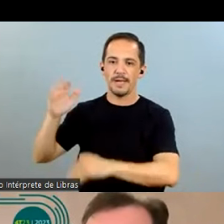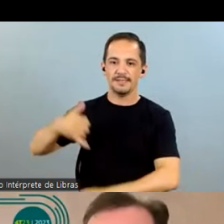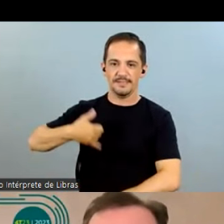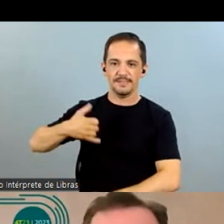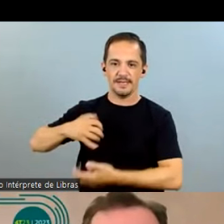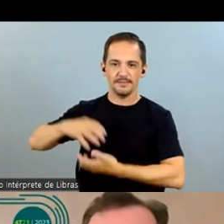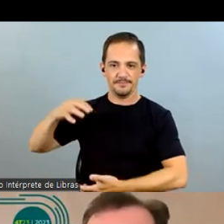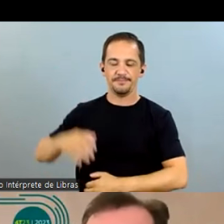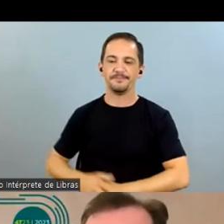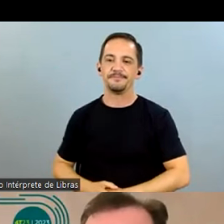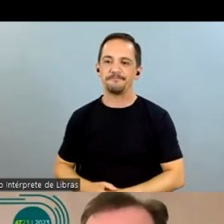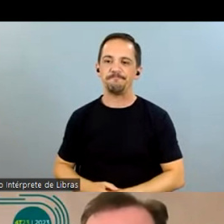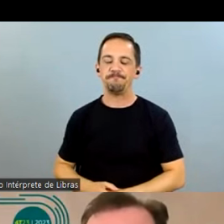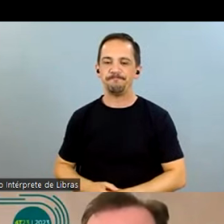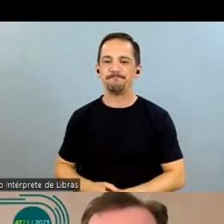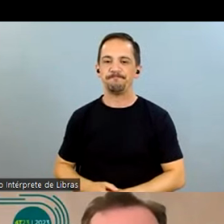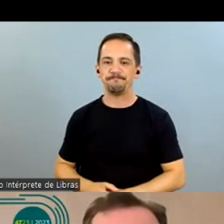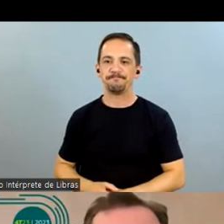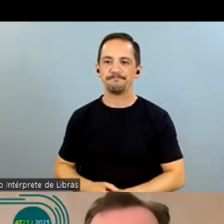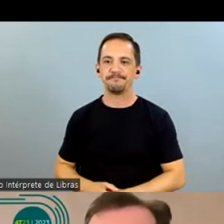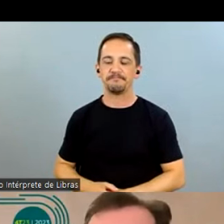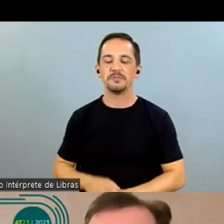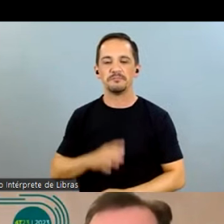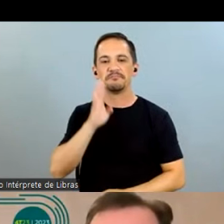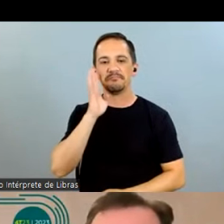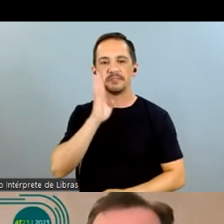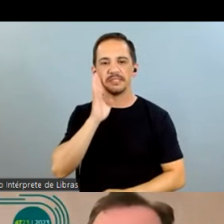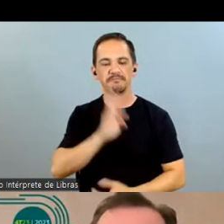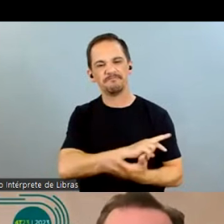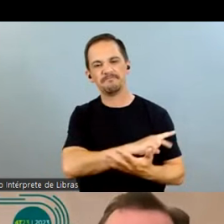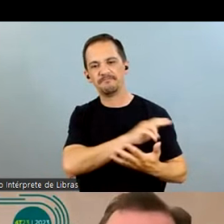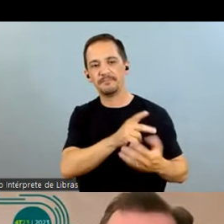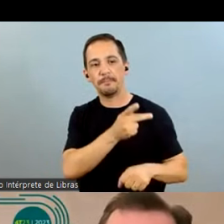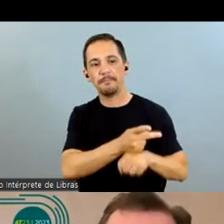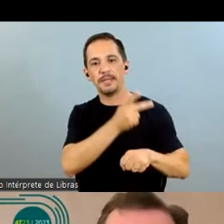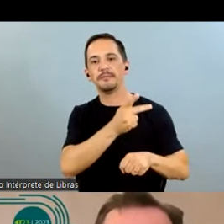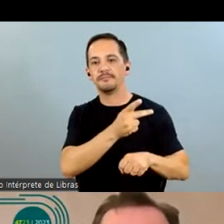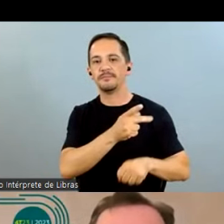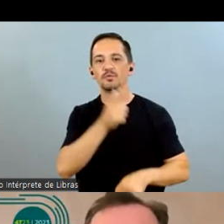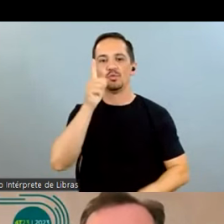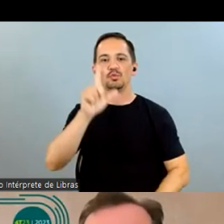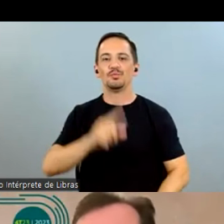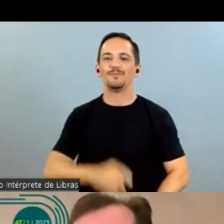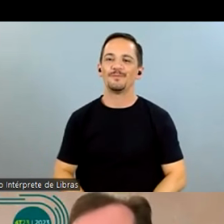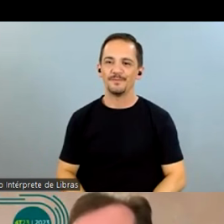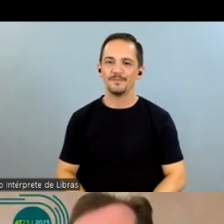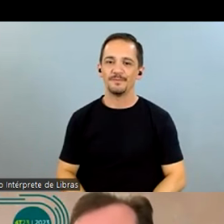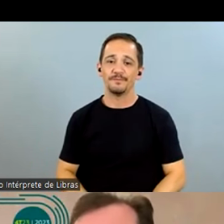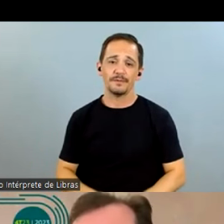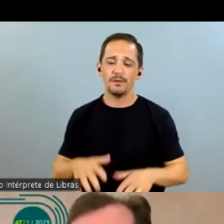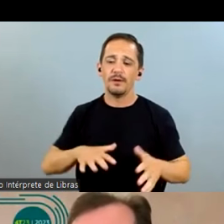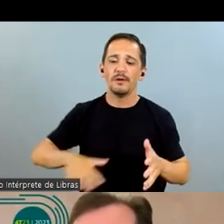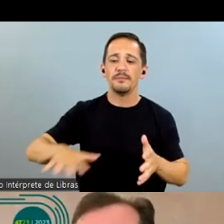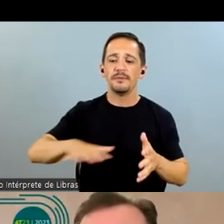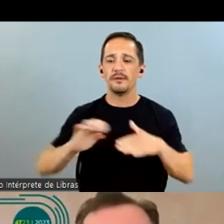foi foi bem bem legal esse reconhecimentos do nosso clima organizacional que acaba tendo uma influência muito grande